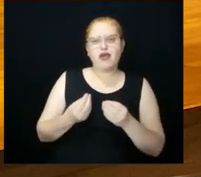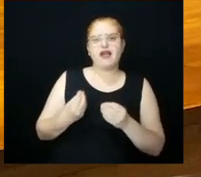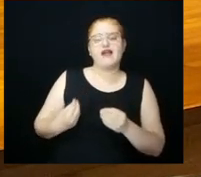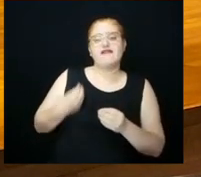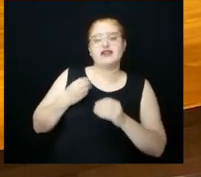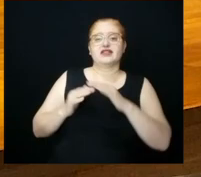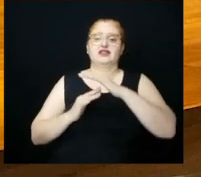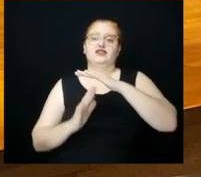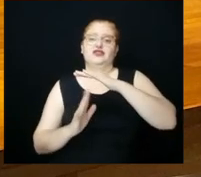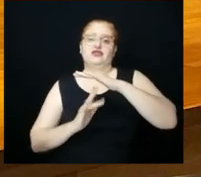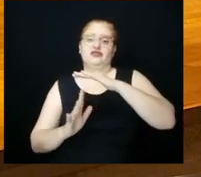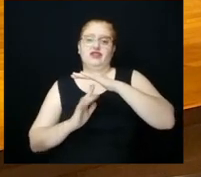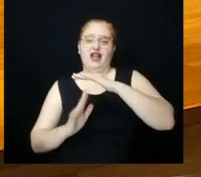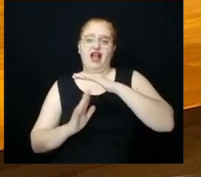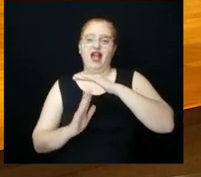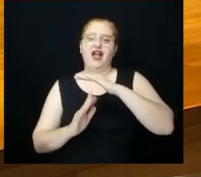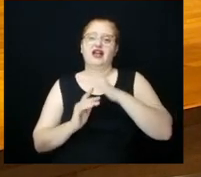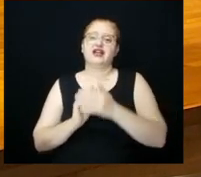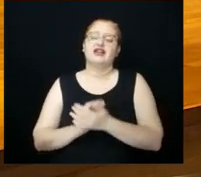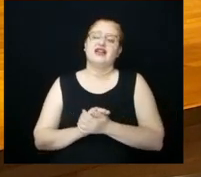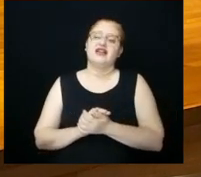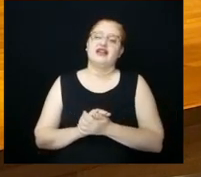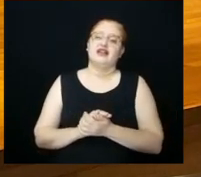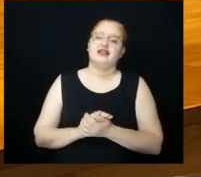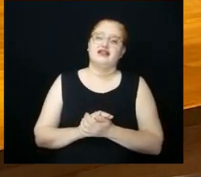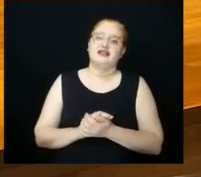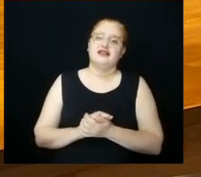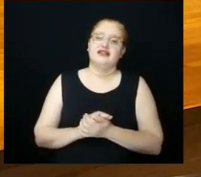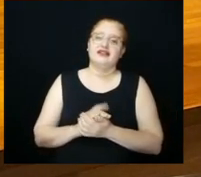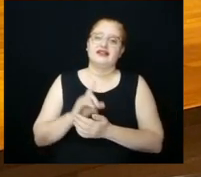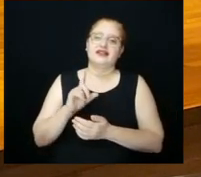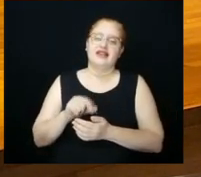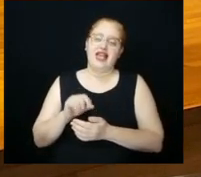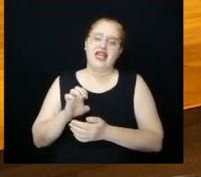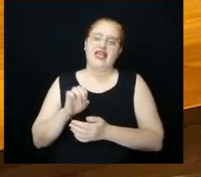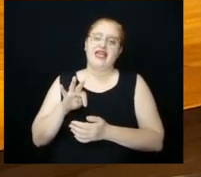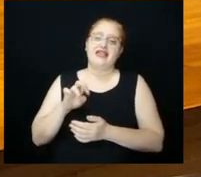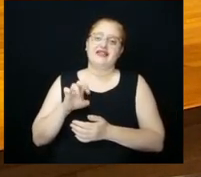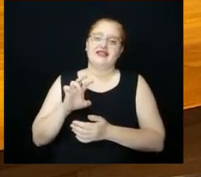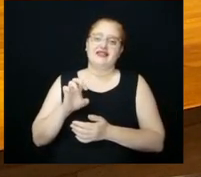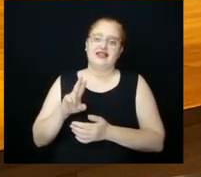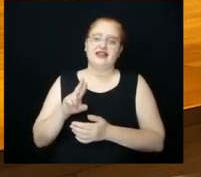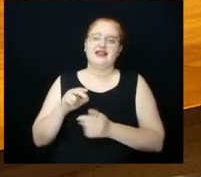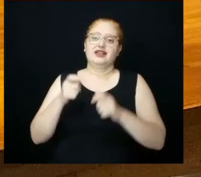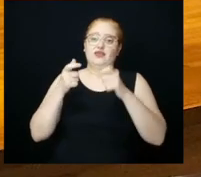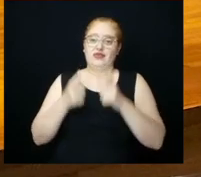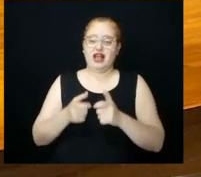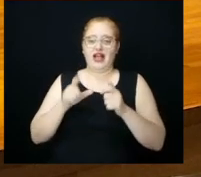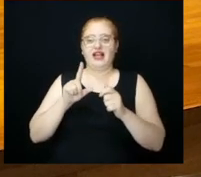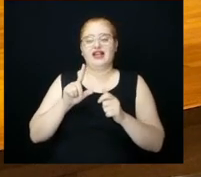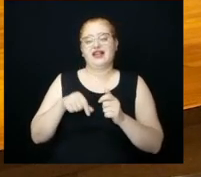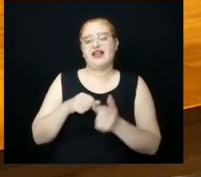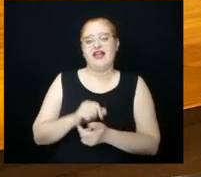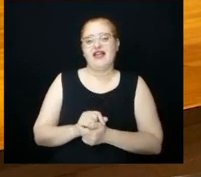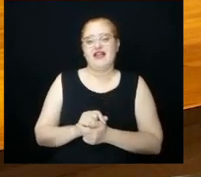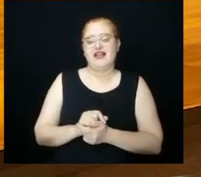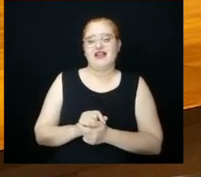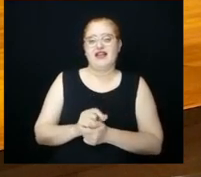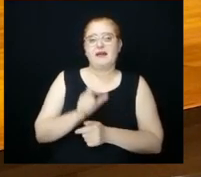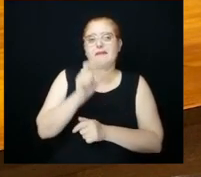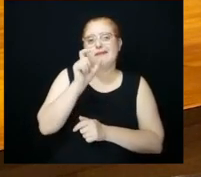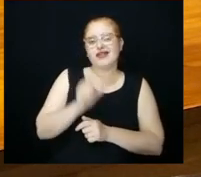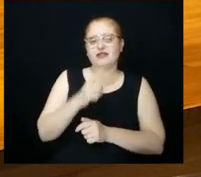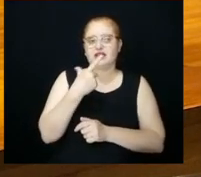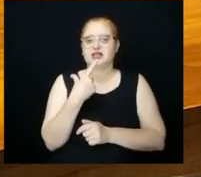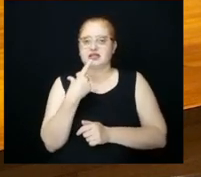está num entre-lugar? O entre-lugar é um termo que Homi Bhabha vai utilizar muito, que é aquela pessoa